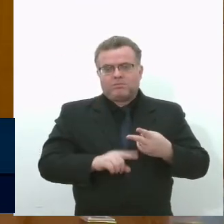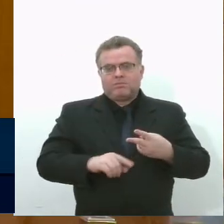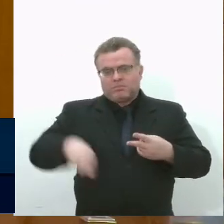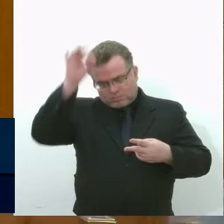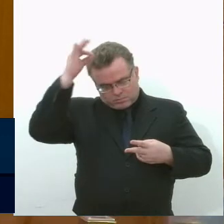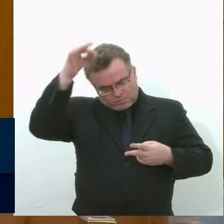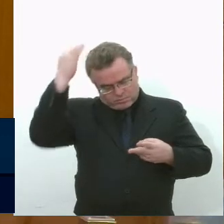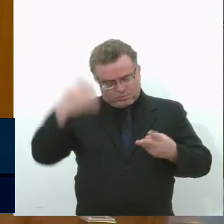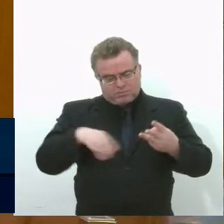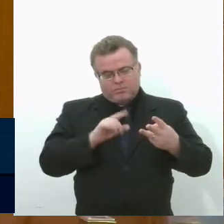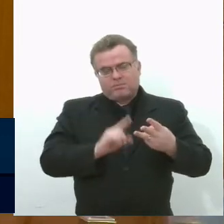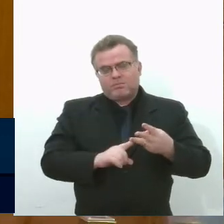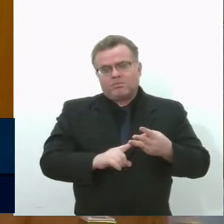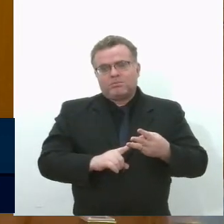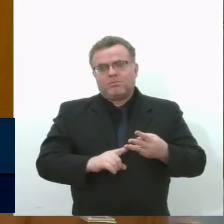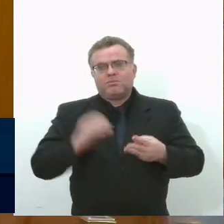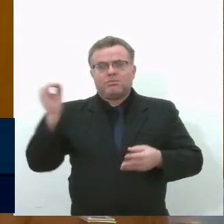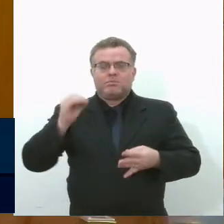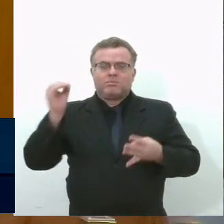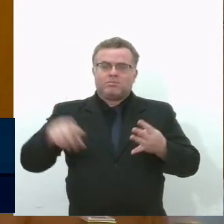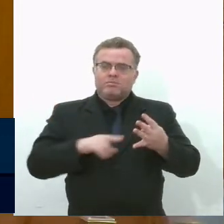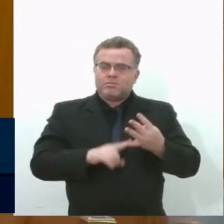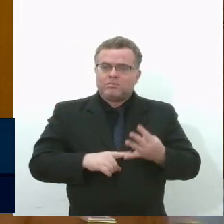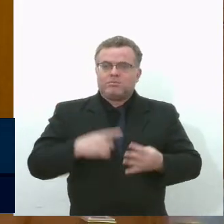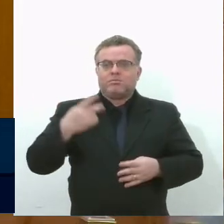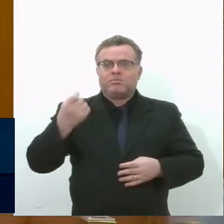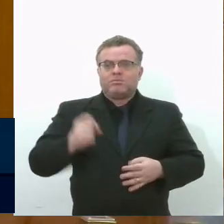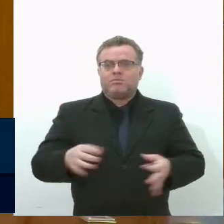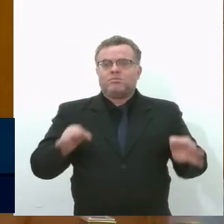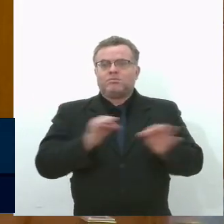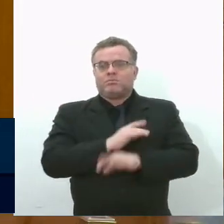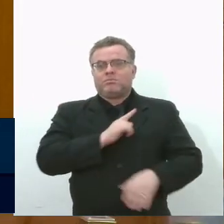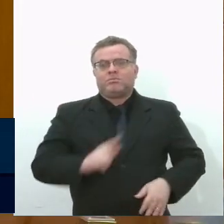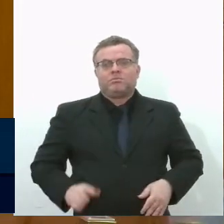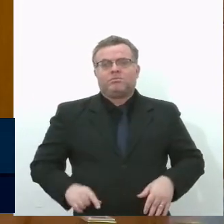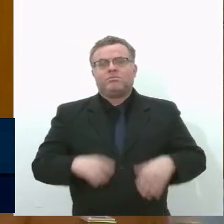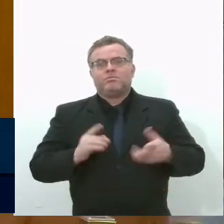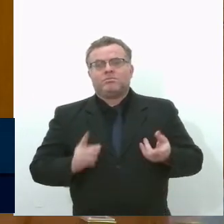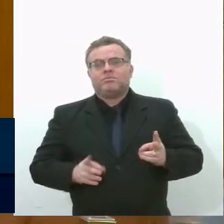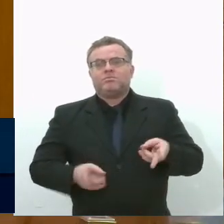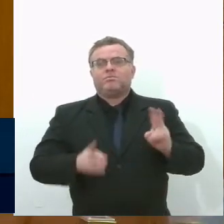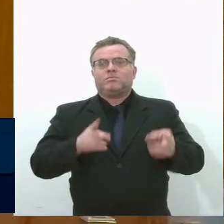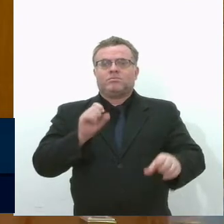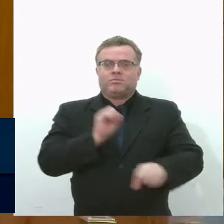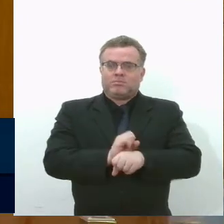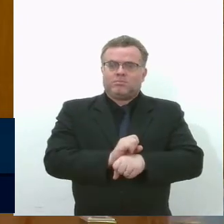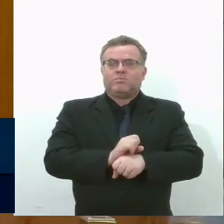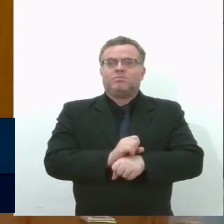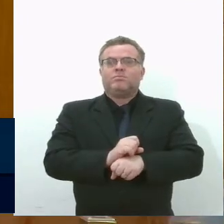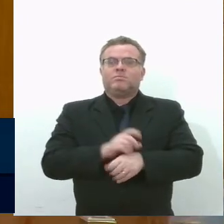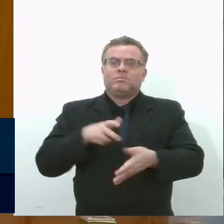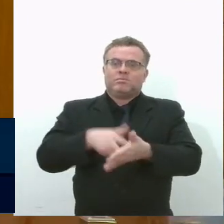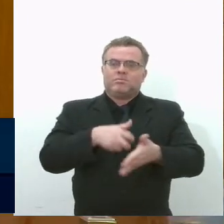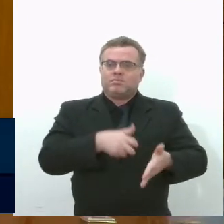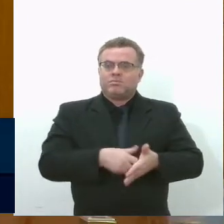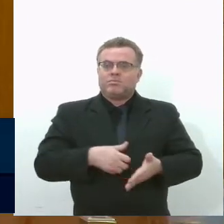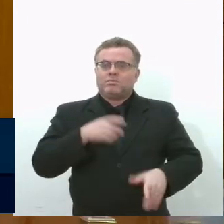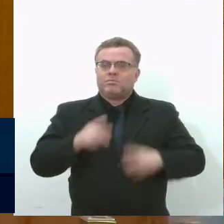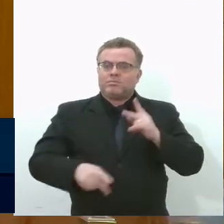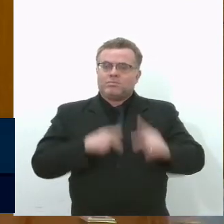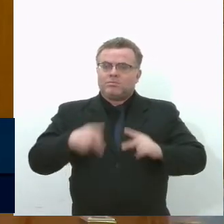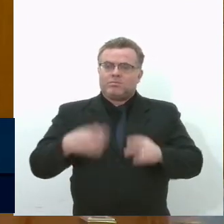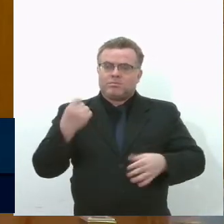Sul, vários estados. E Sergipe, governador Belivaldo, continua penalizando os motoristas sergipanos e, mais uma vez, a gente faz